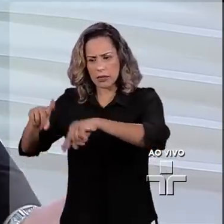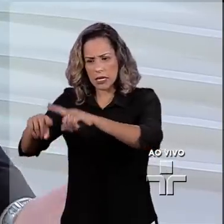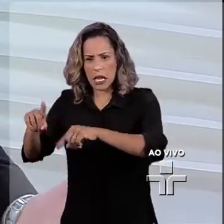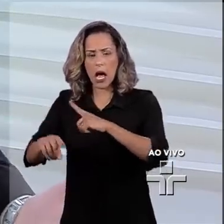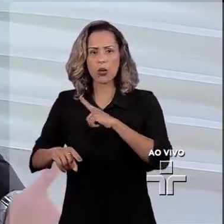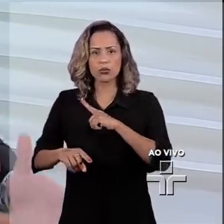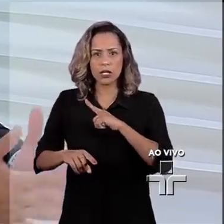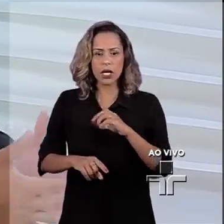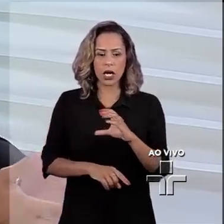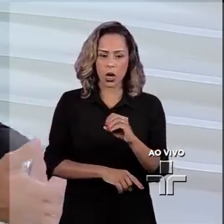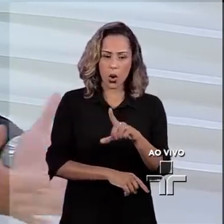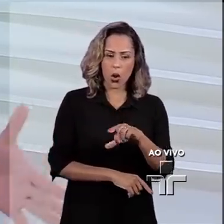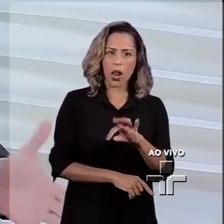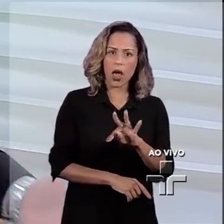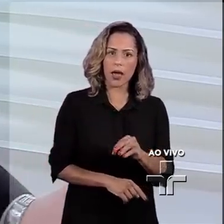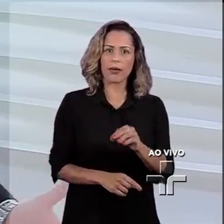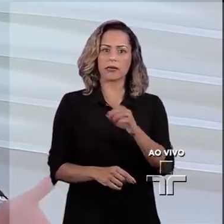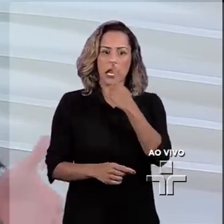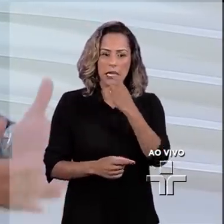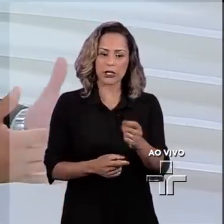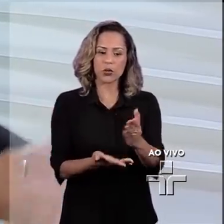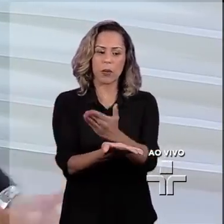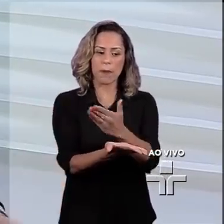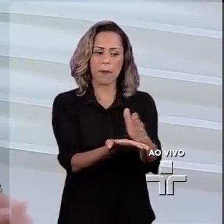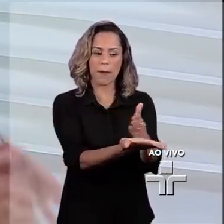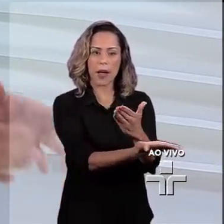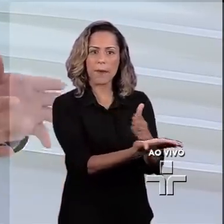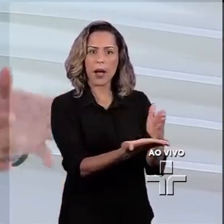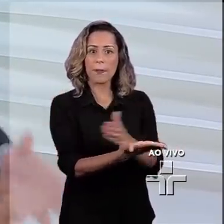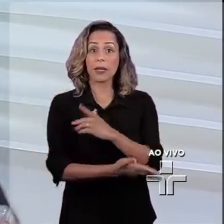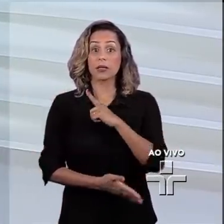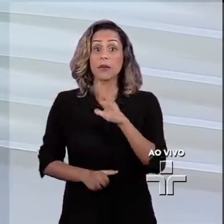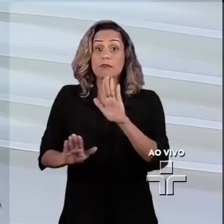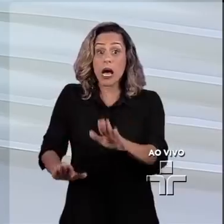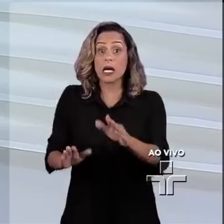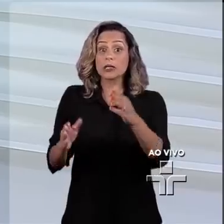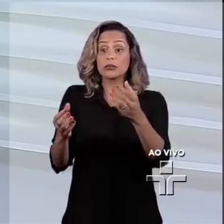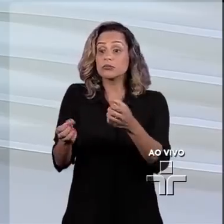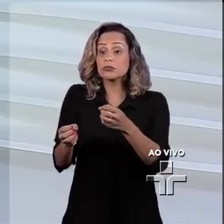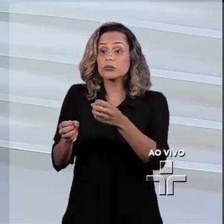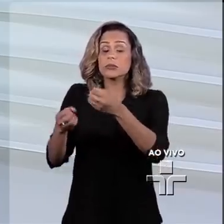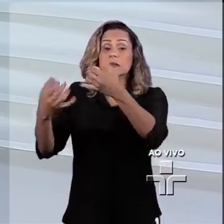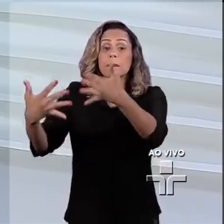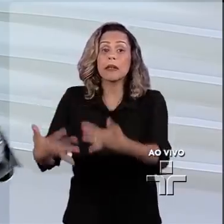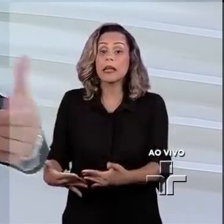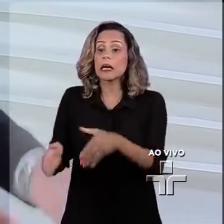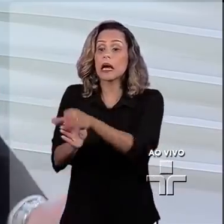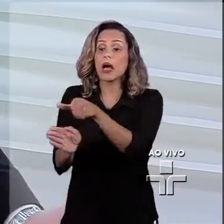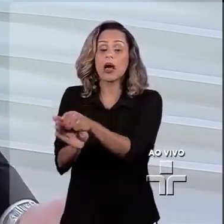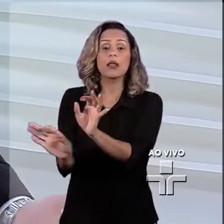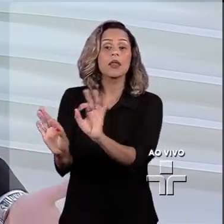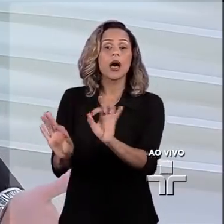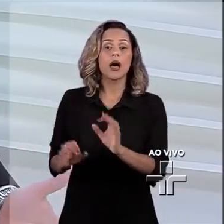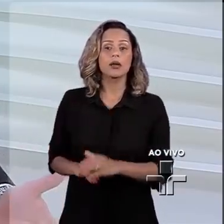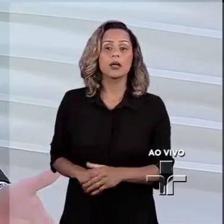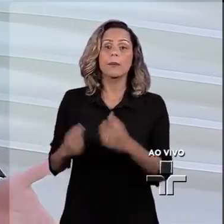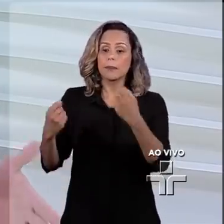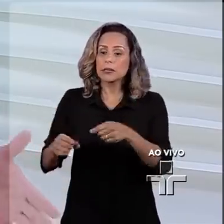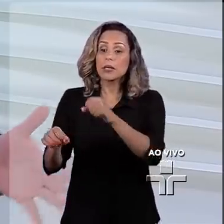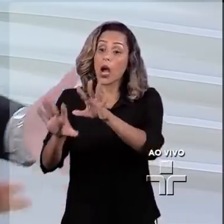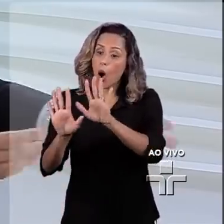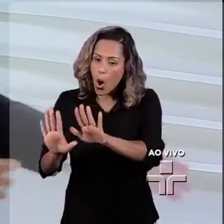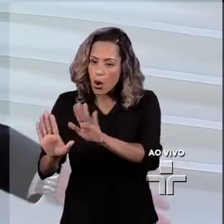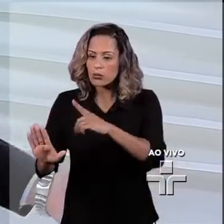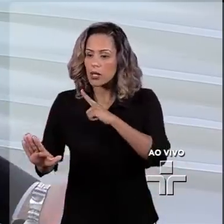a explicação à população que, olha, se você separar aqui papel, vidro, enfim, você vai ajudar a cidade de São